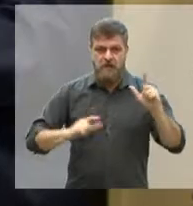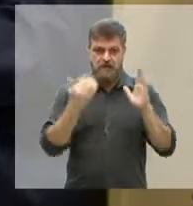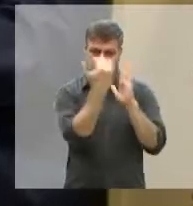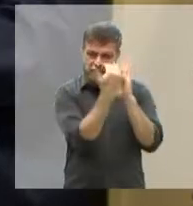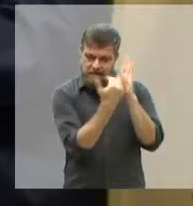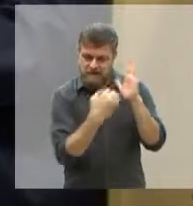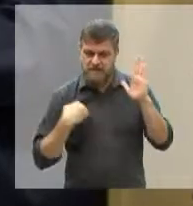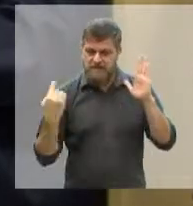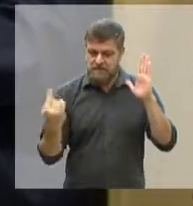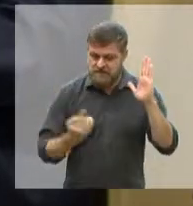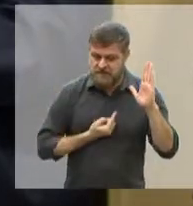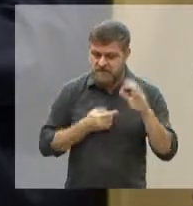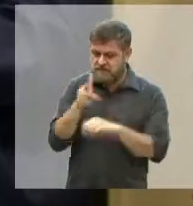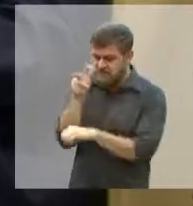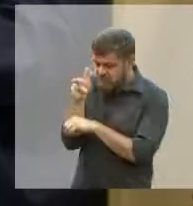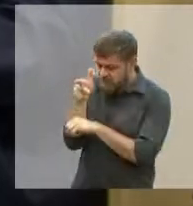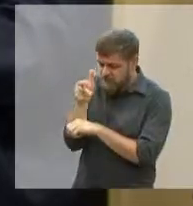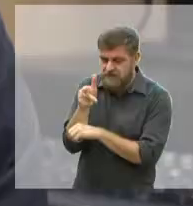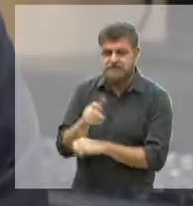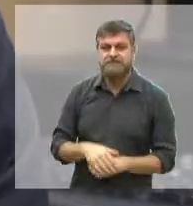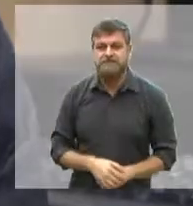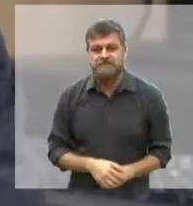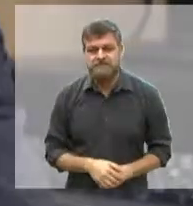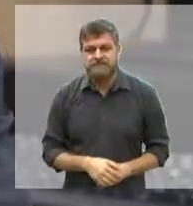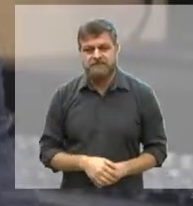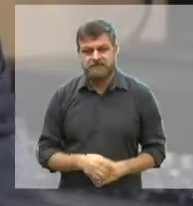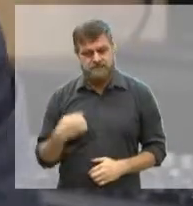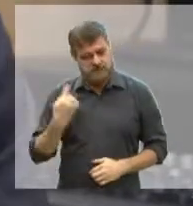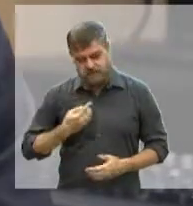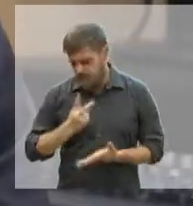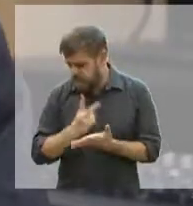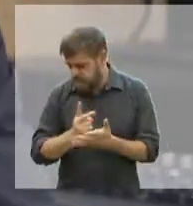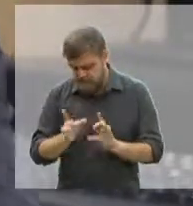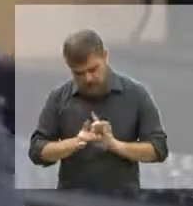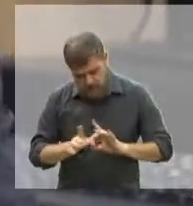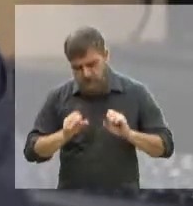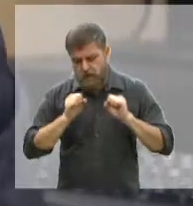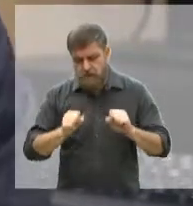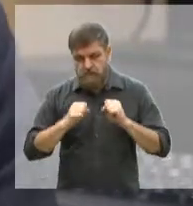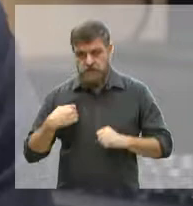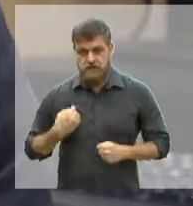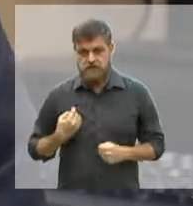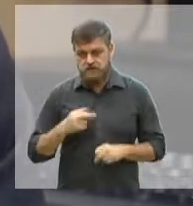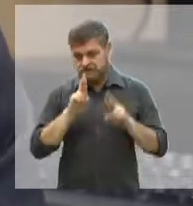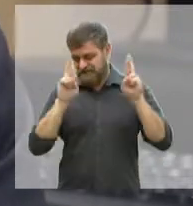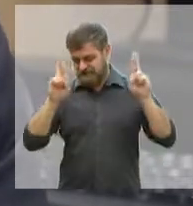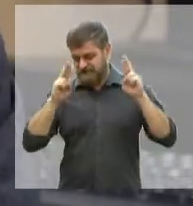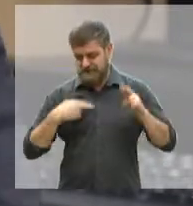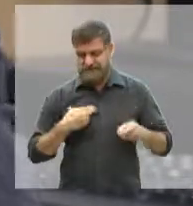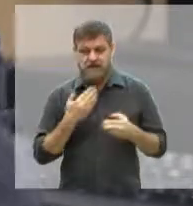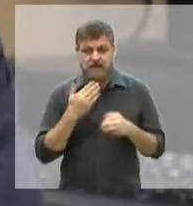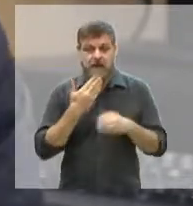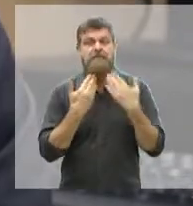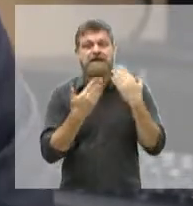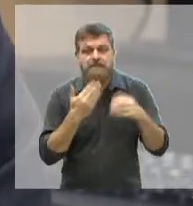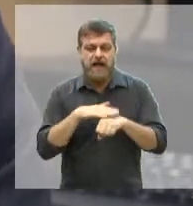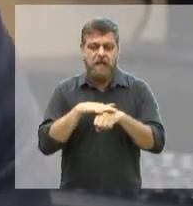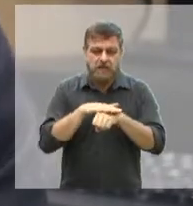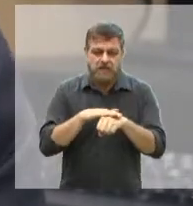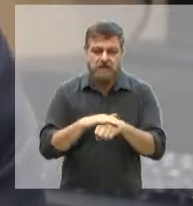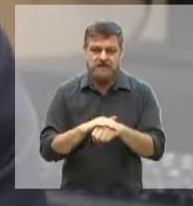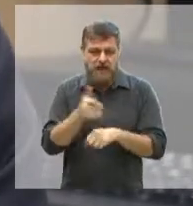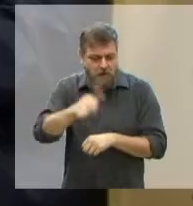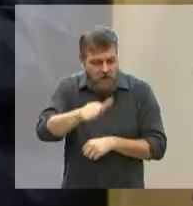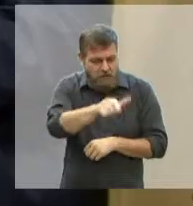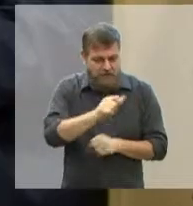para a gente também, para a nossa equipe, o seu gabinete. Bom, a gente está sempre à disposição. Espero que a gente possa conversar mais em outros momentos. Quem quiser, estamos aqui,